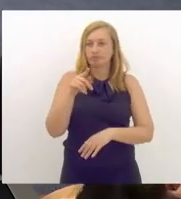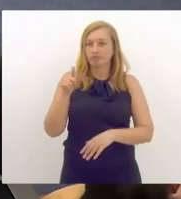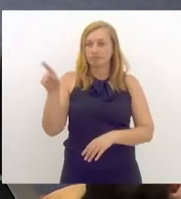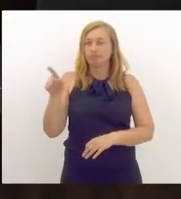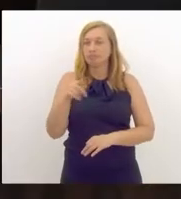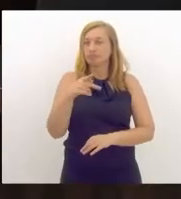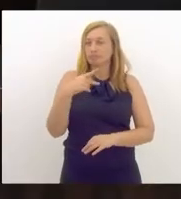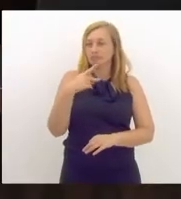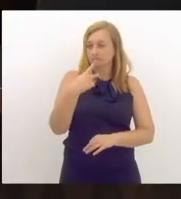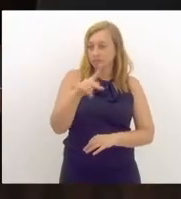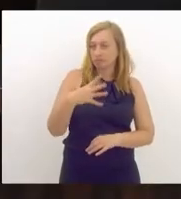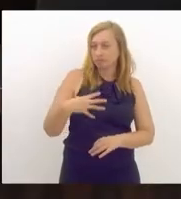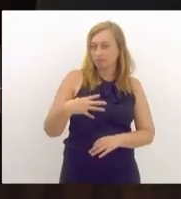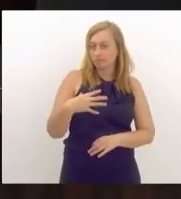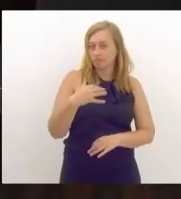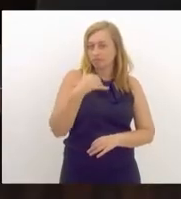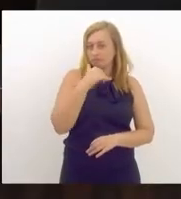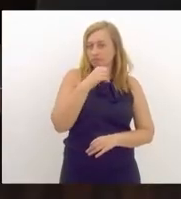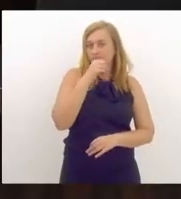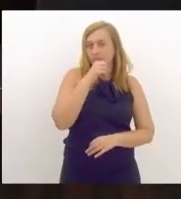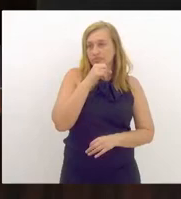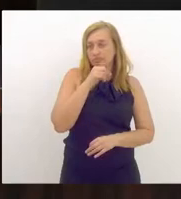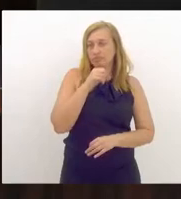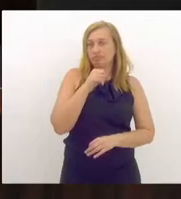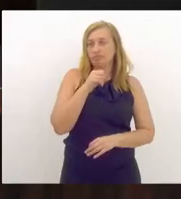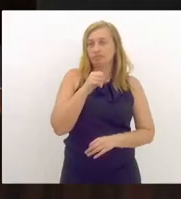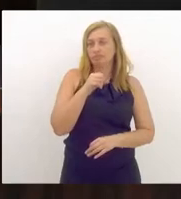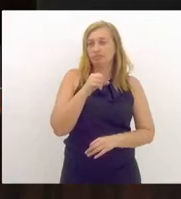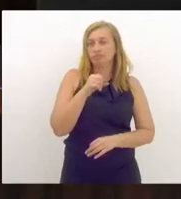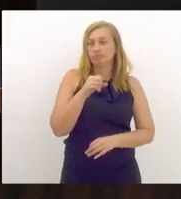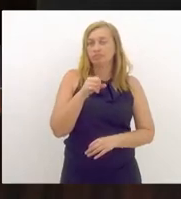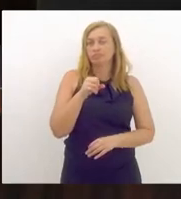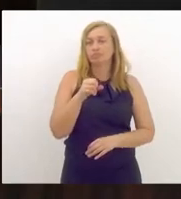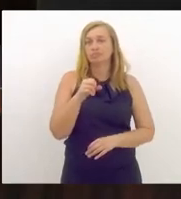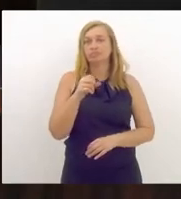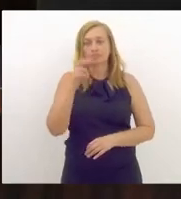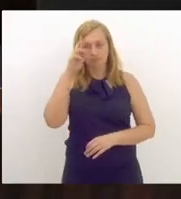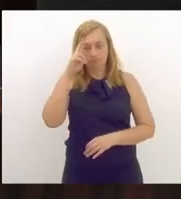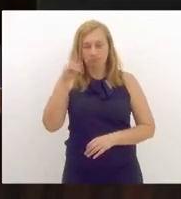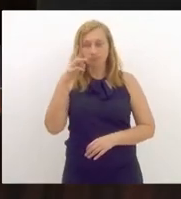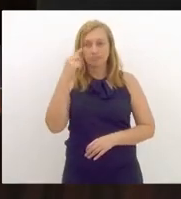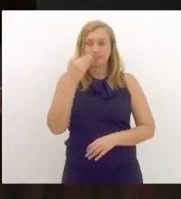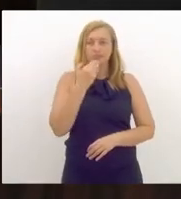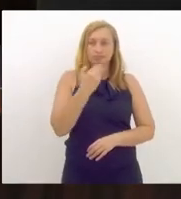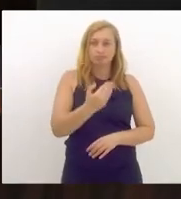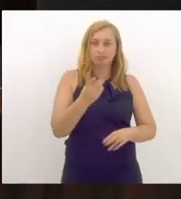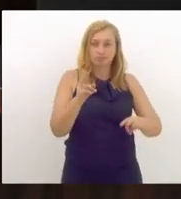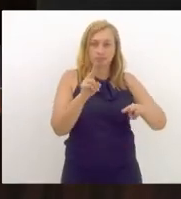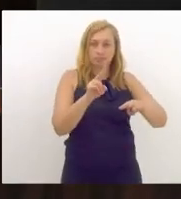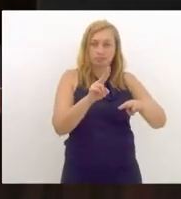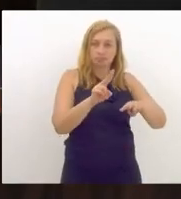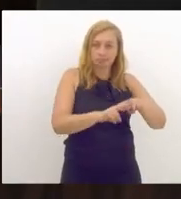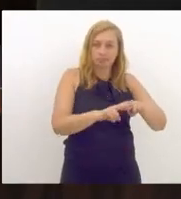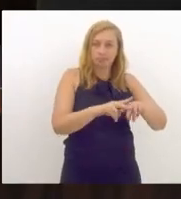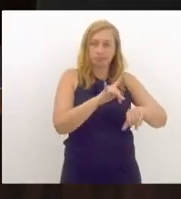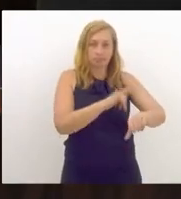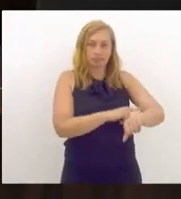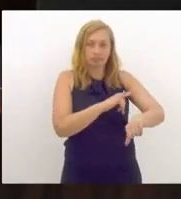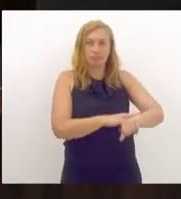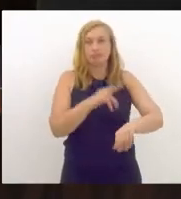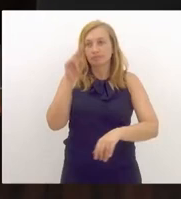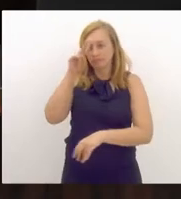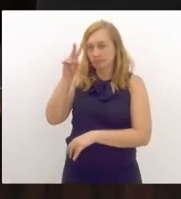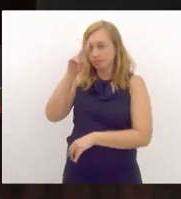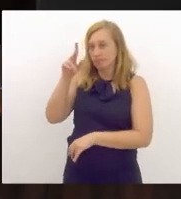mãe né que a patroa pedia para trancar o seu irmão no banheiro né para não dar trabalho aí a gente lembra do Miguel né